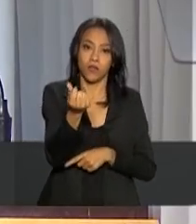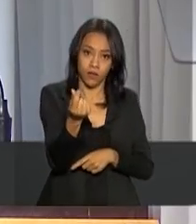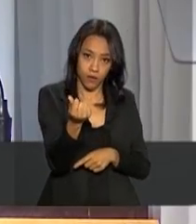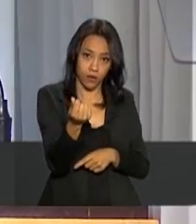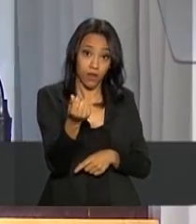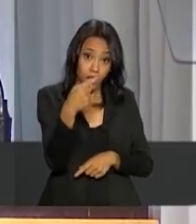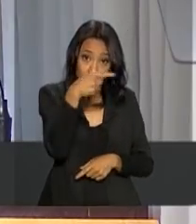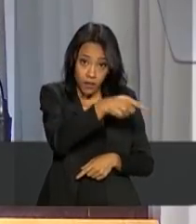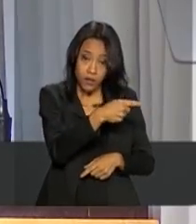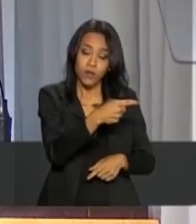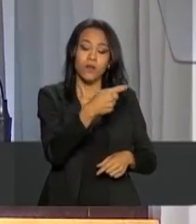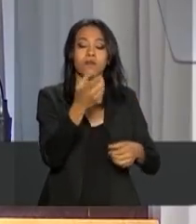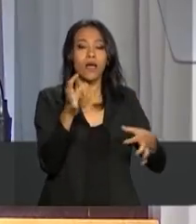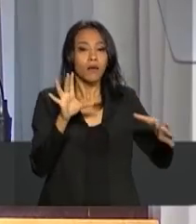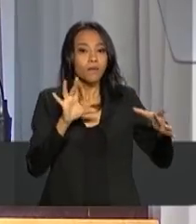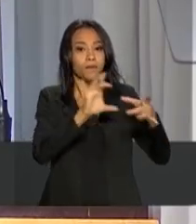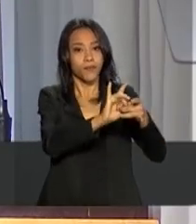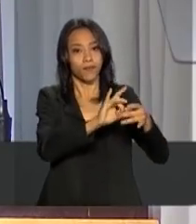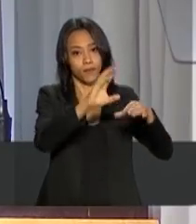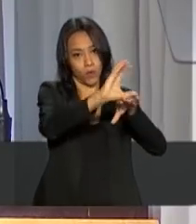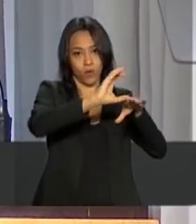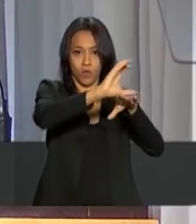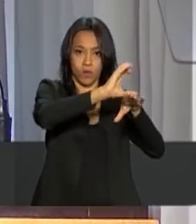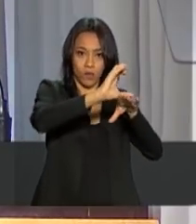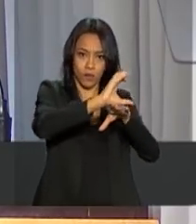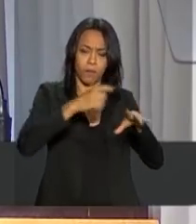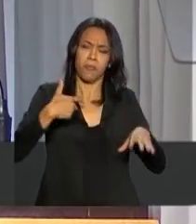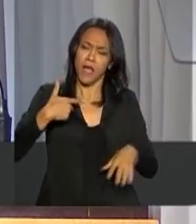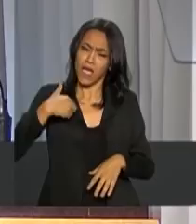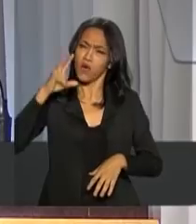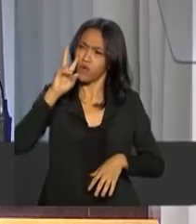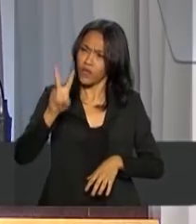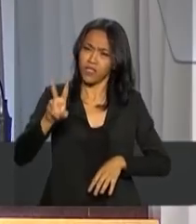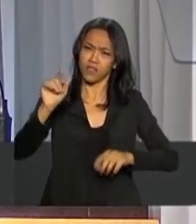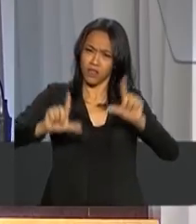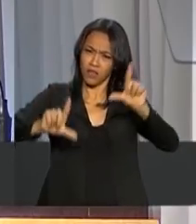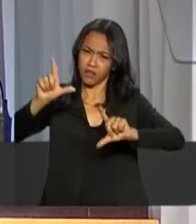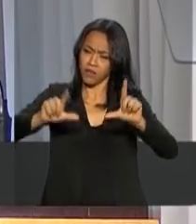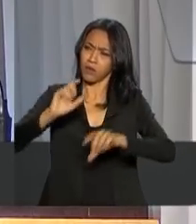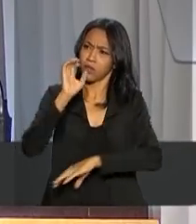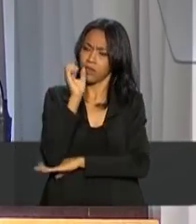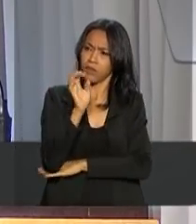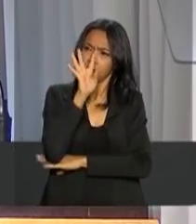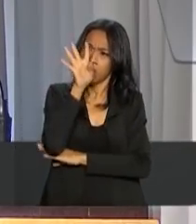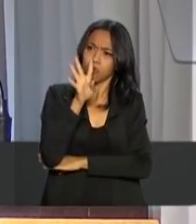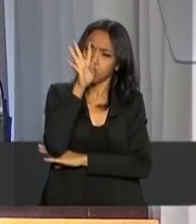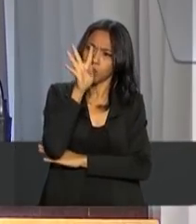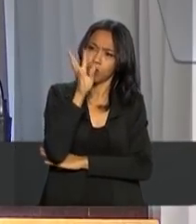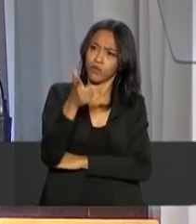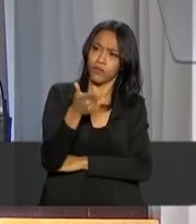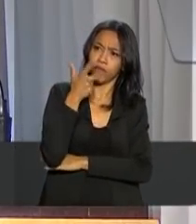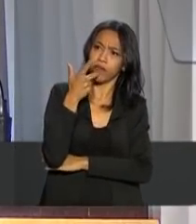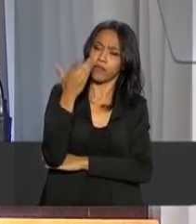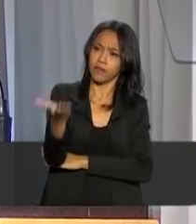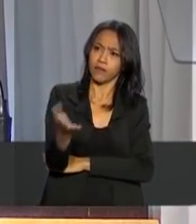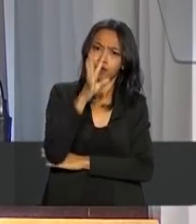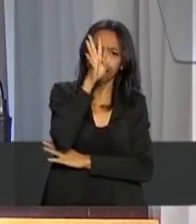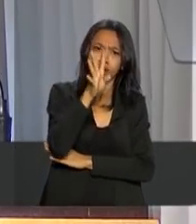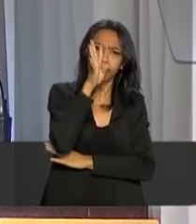constitucional, não é verdade? Então, eu vejo essas campanhas e eu digo, mas não é possível tentar enganar o